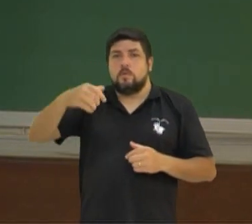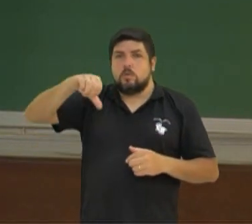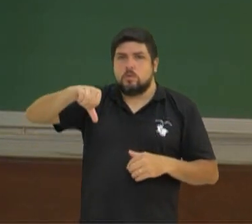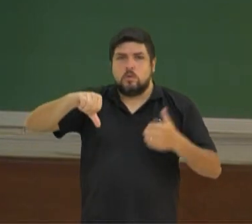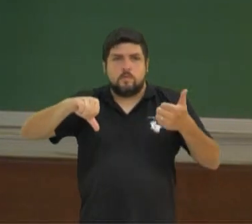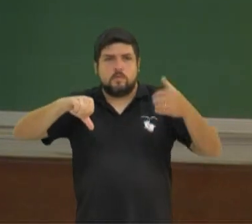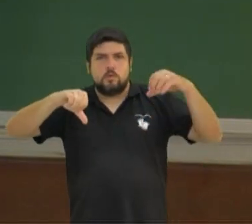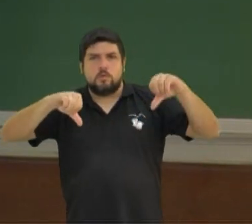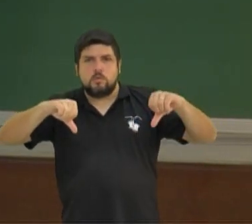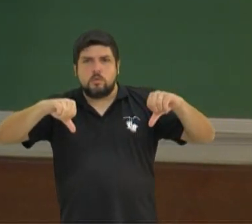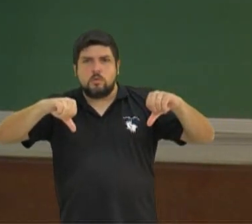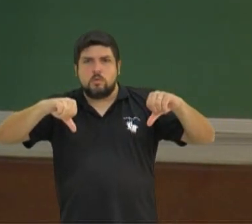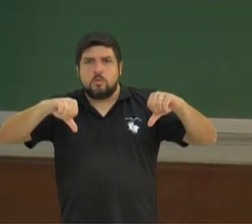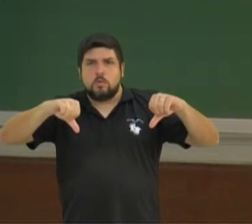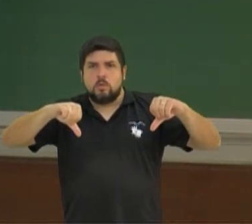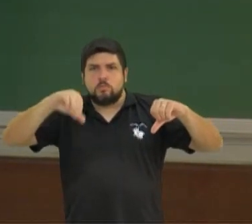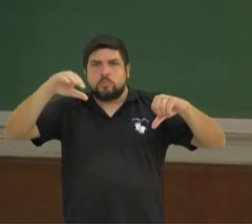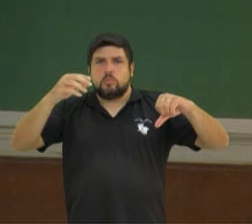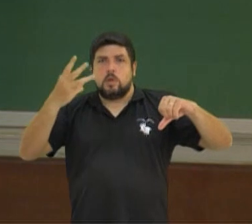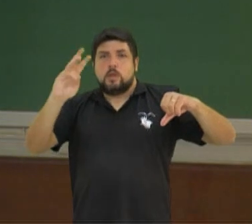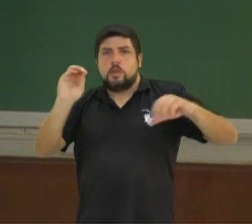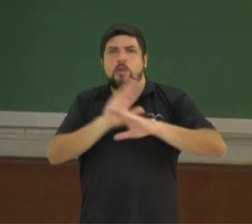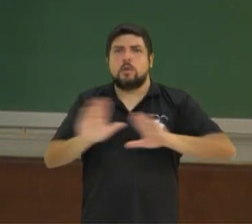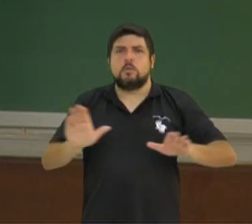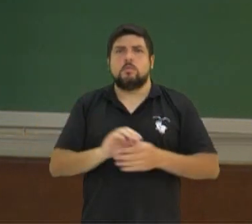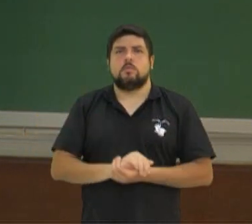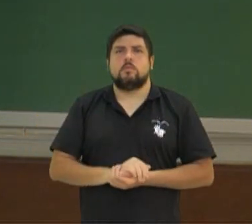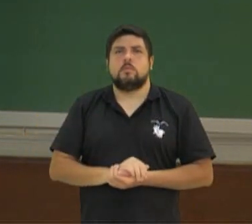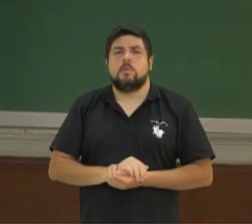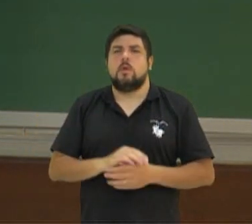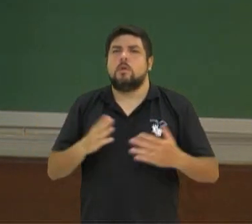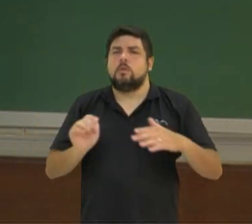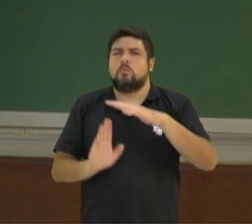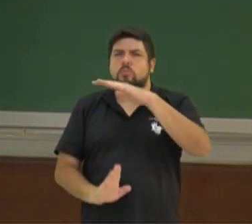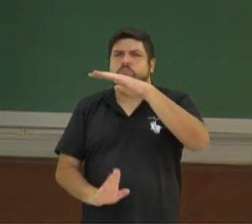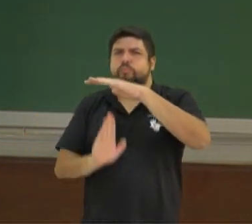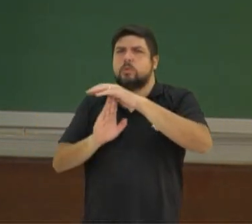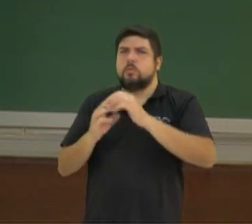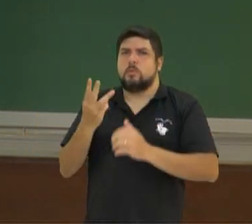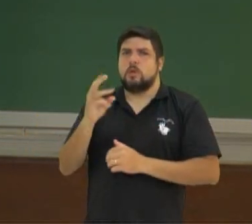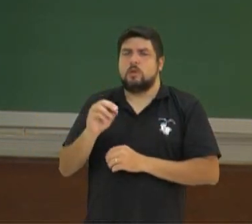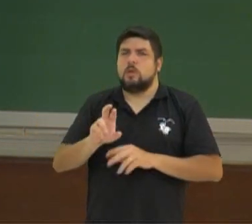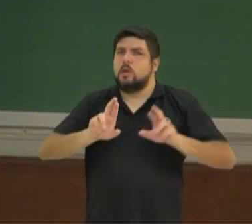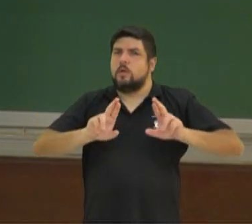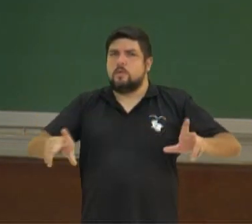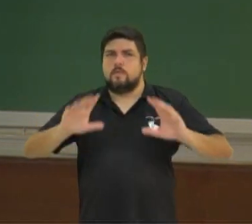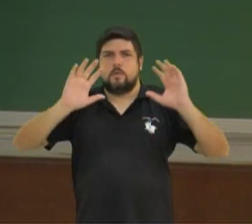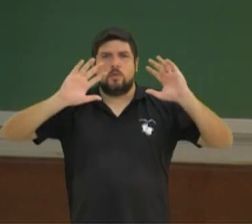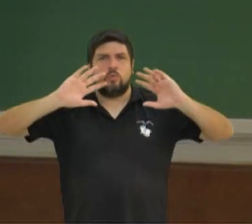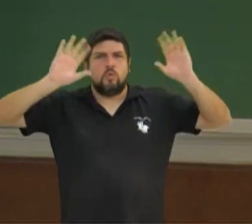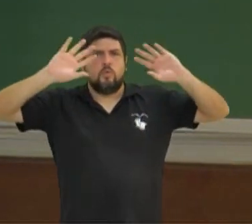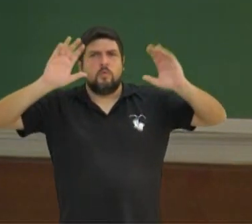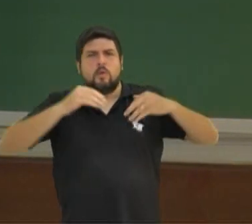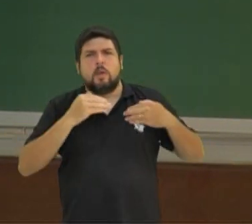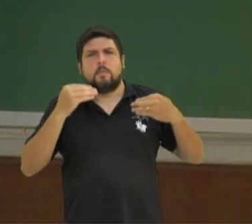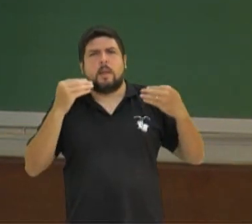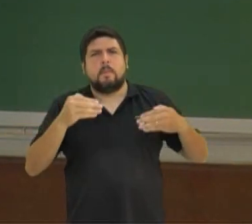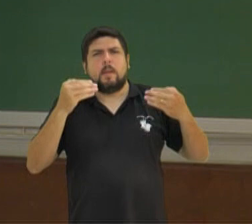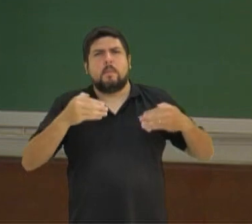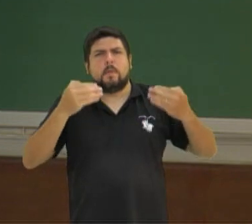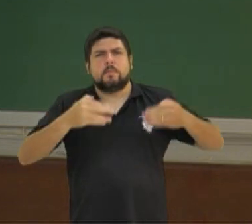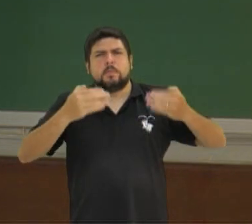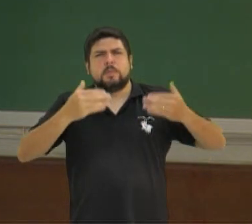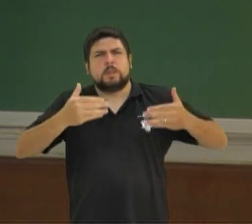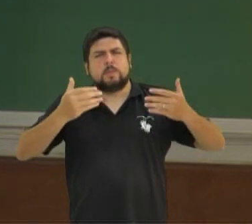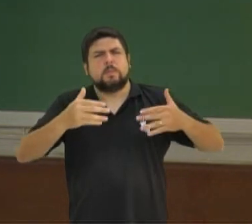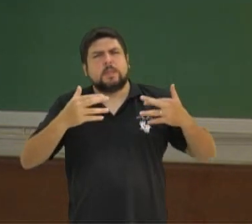marcar 30 primeiro ganha o jogo. Então é limitado a 30 pontos, né? Não é igual o vôlei que vai até precisar dos 2 pontos,